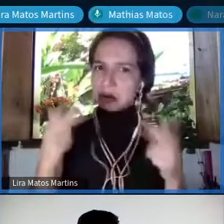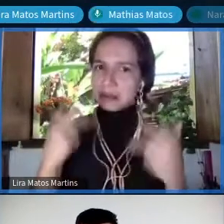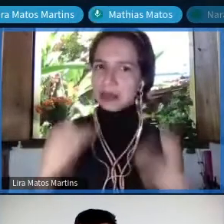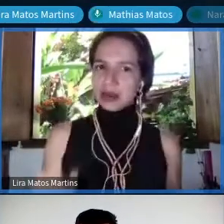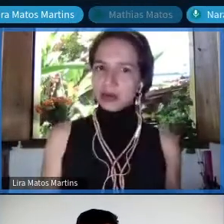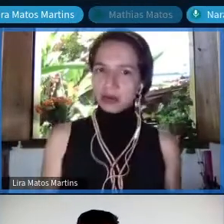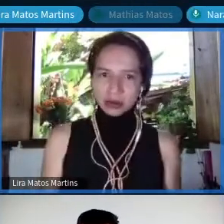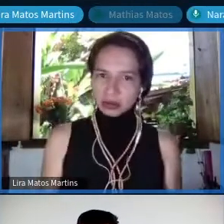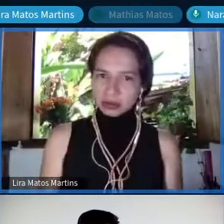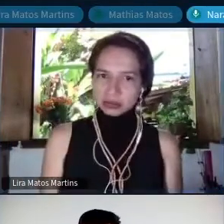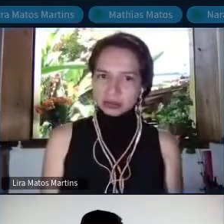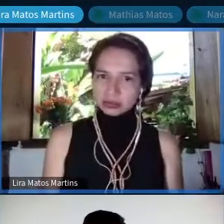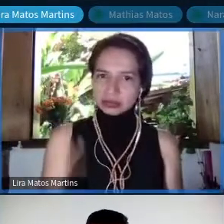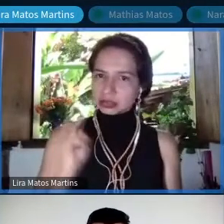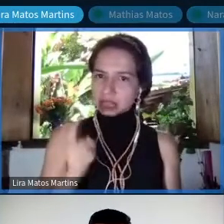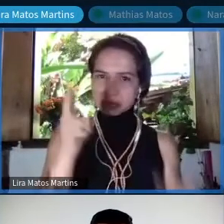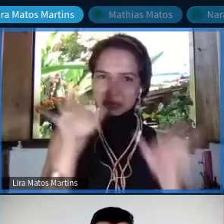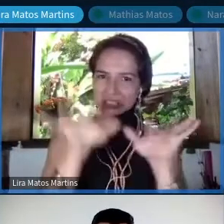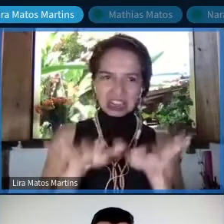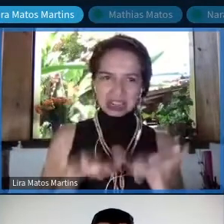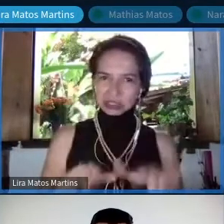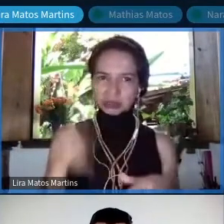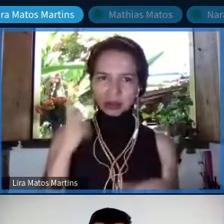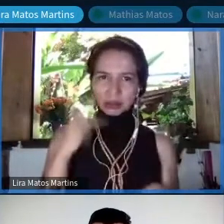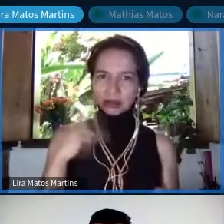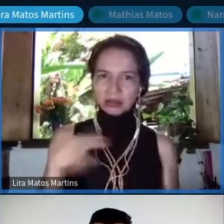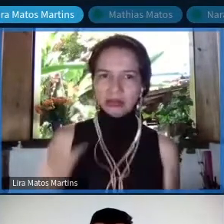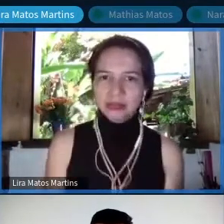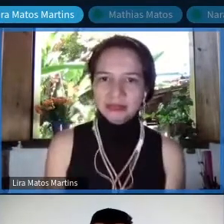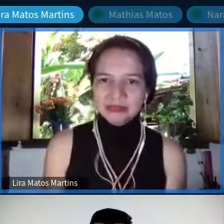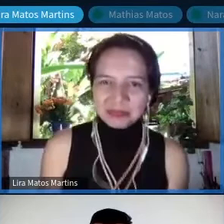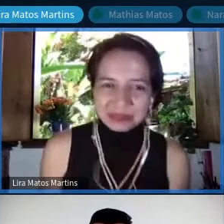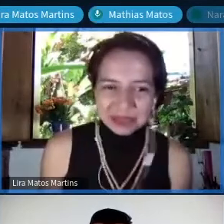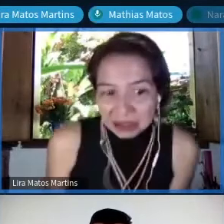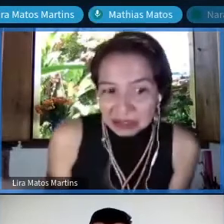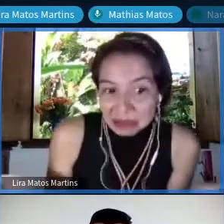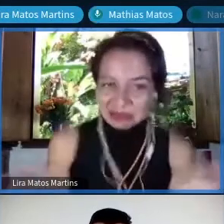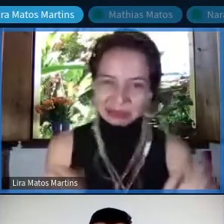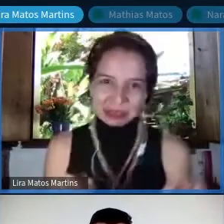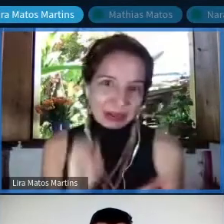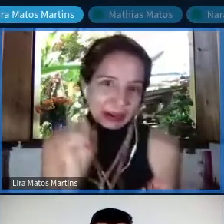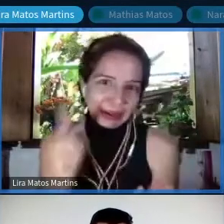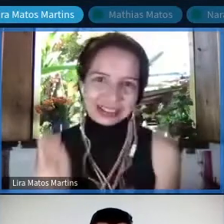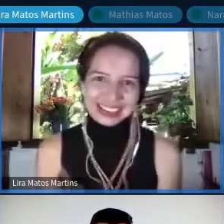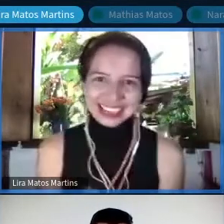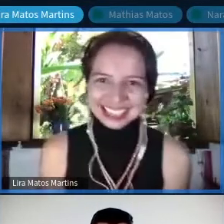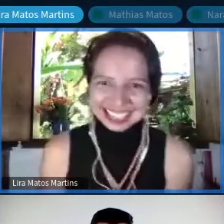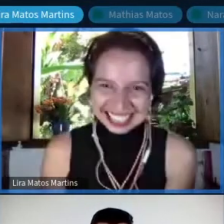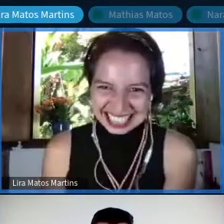defesas, normal. Sempre chat normal. Ai, eu Ok.